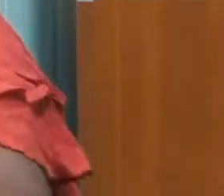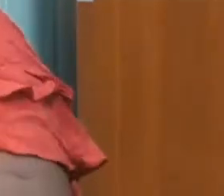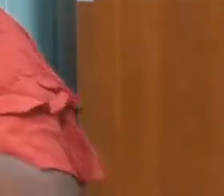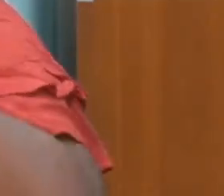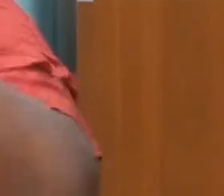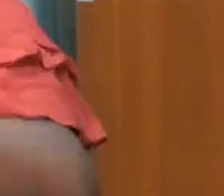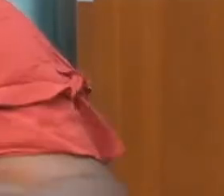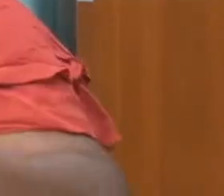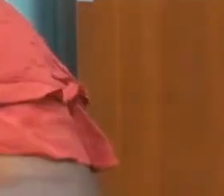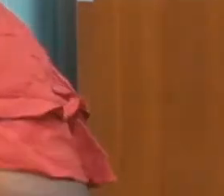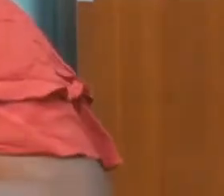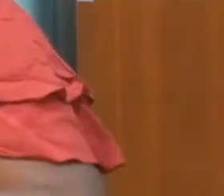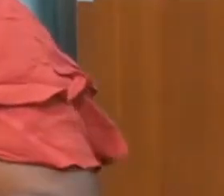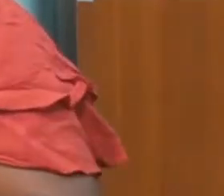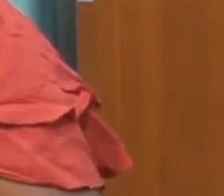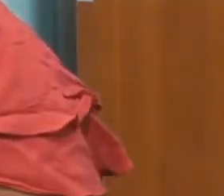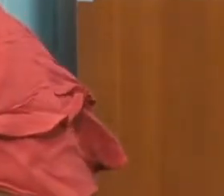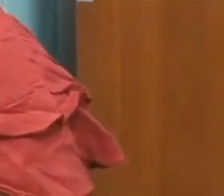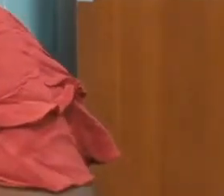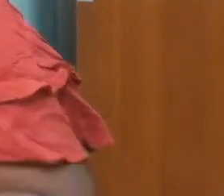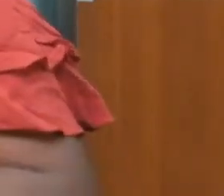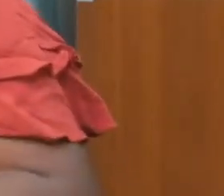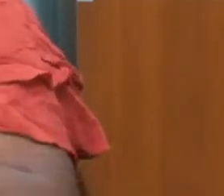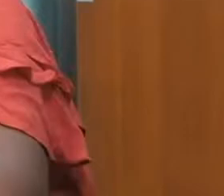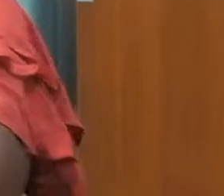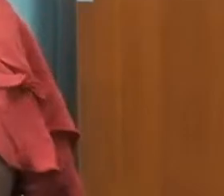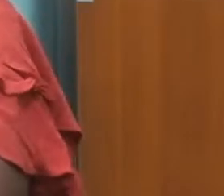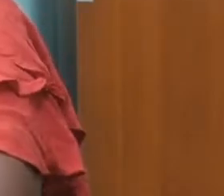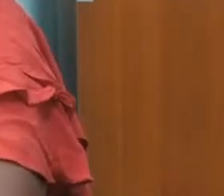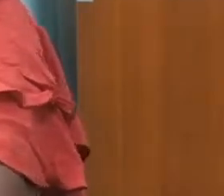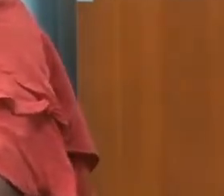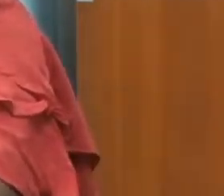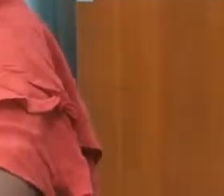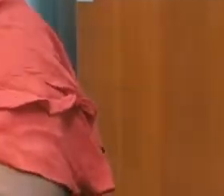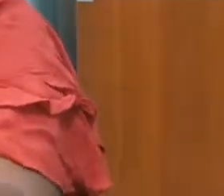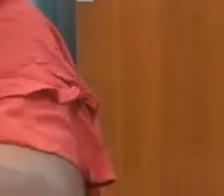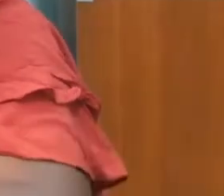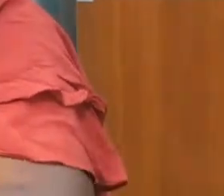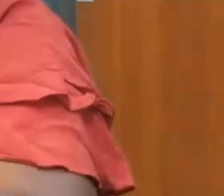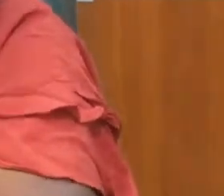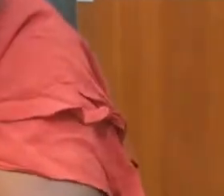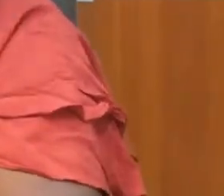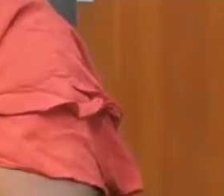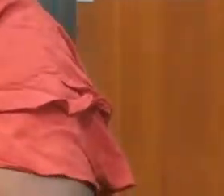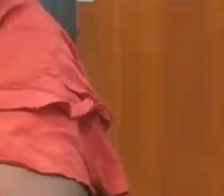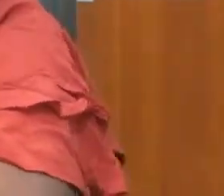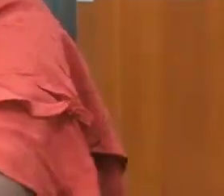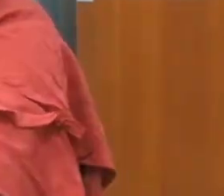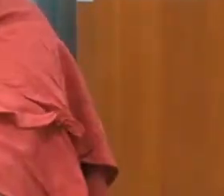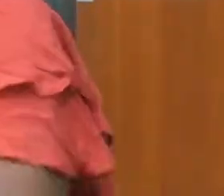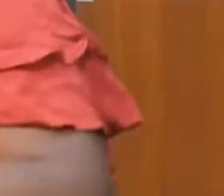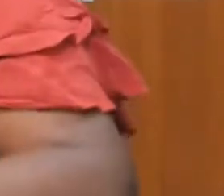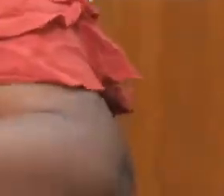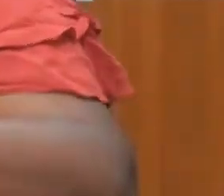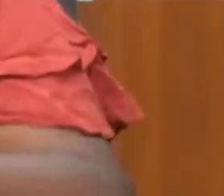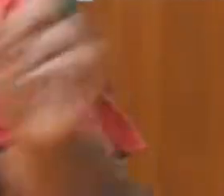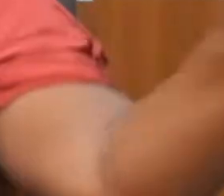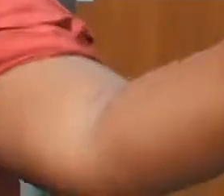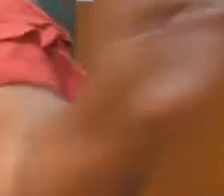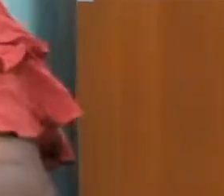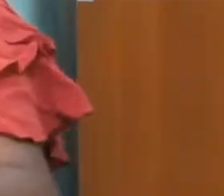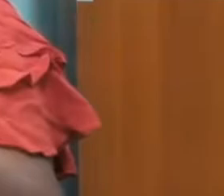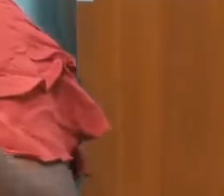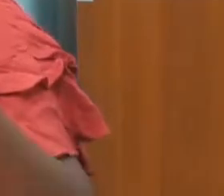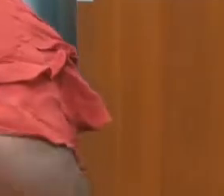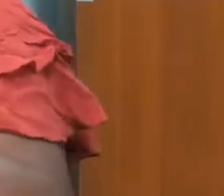Então, agora eu me sinto como emocionada. Saber que tem um intérprete num órgão como esse, que eu vou ser atendida, que eu vou